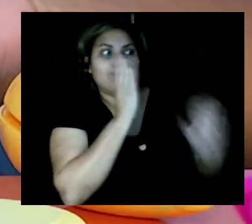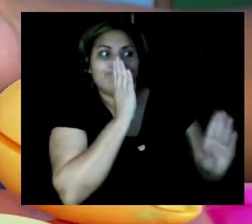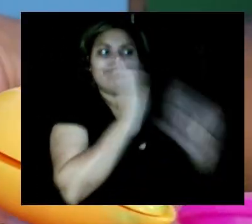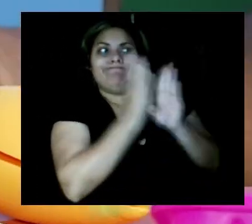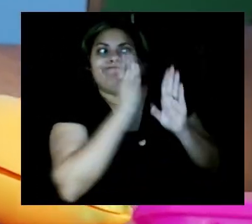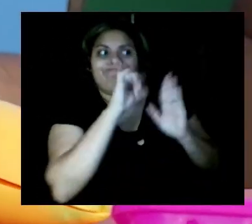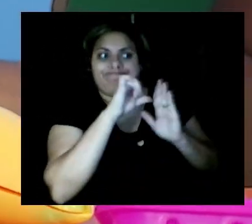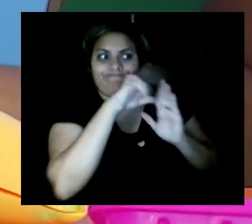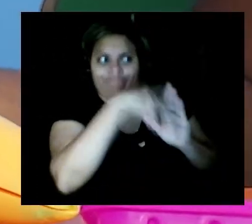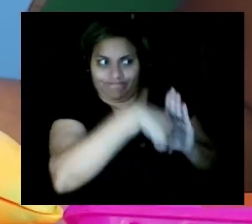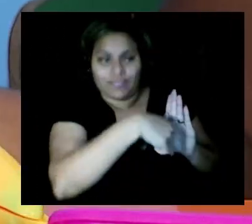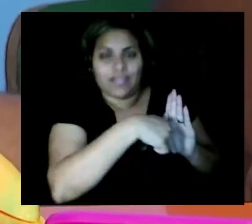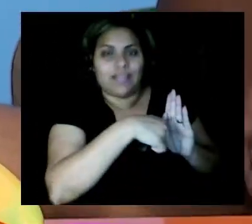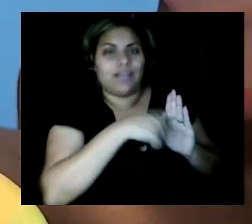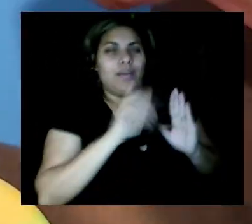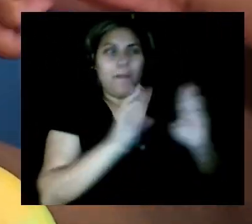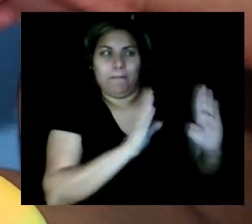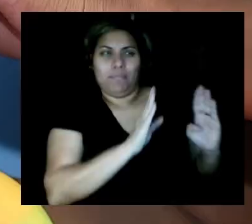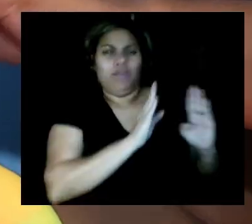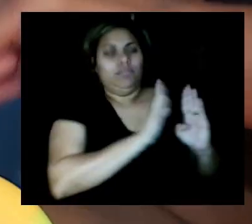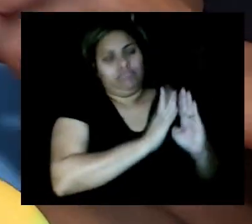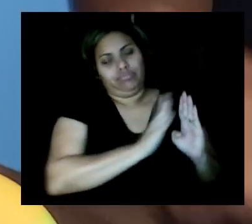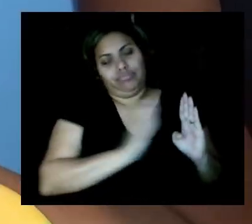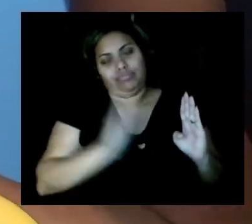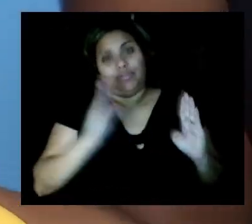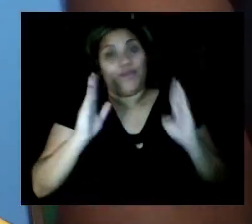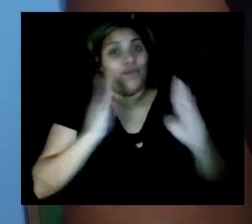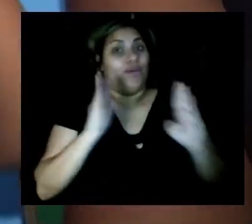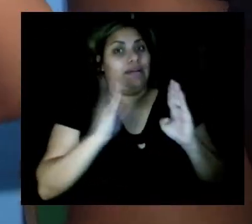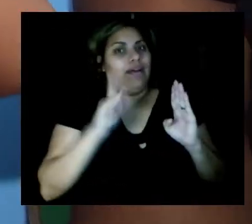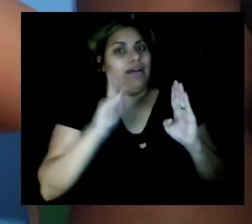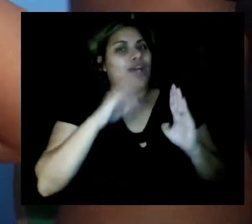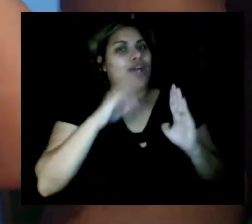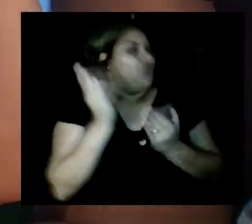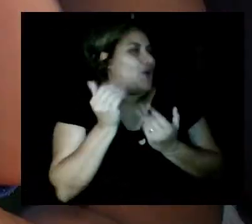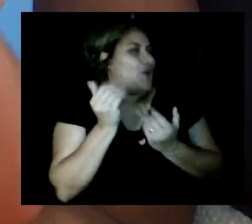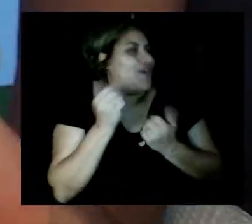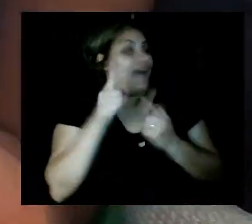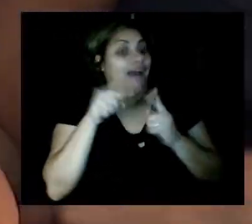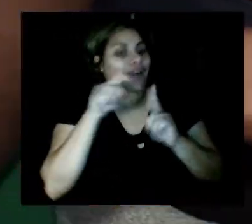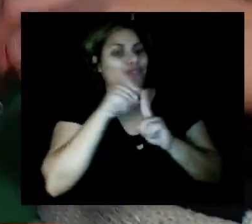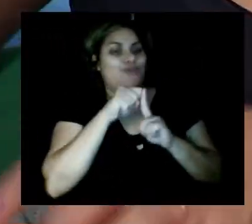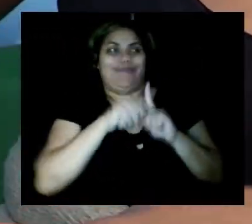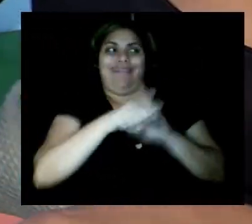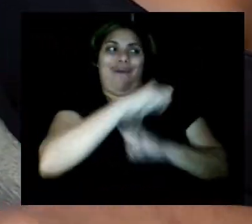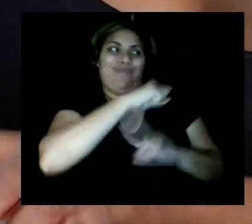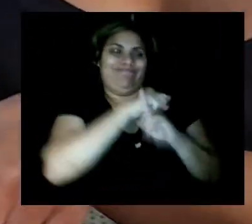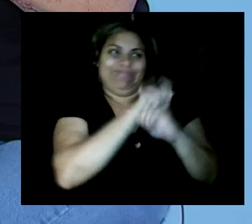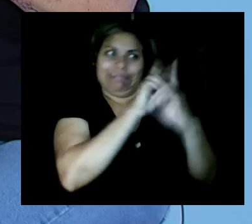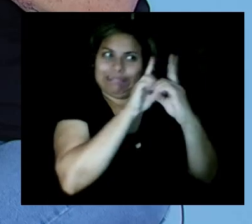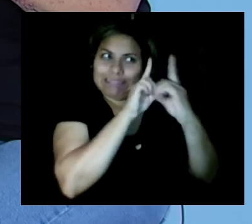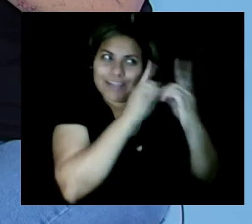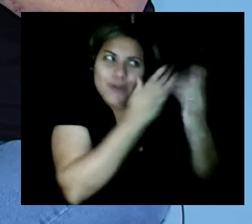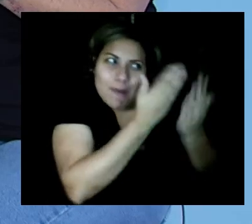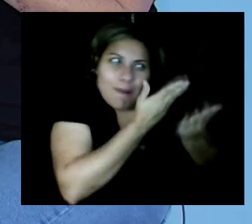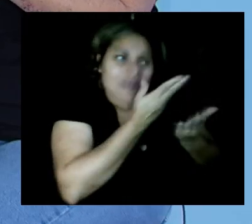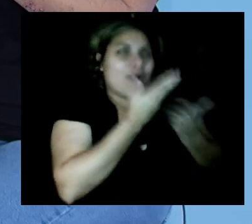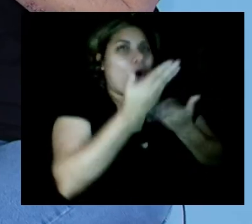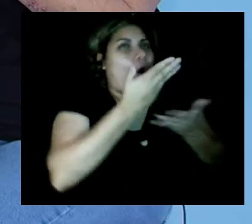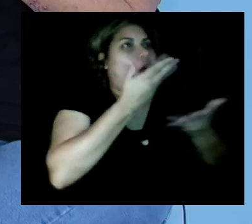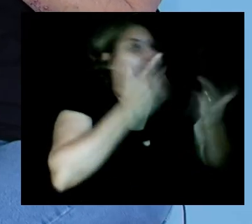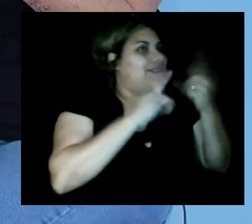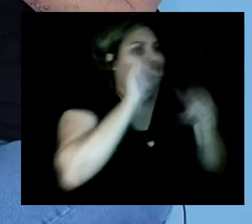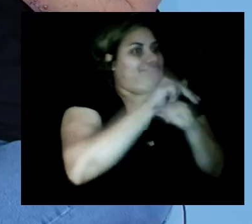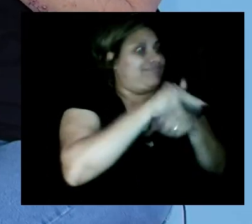na adolescência, é a parte social, né? Sim. É a parte que mais pega na hora de arrumar um emprego, na